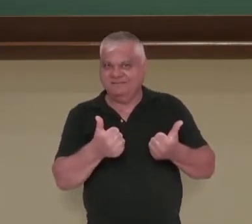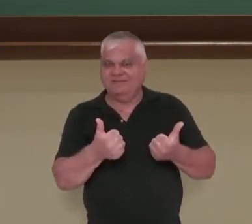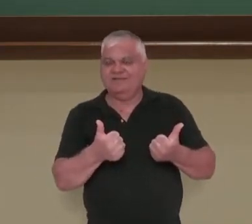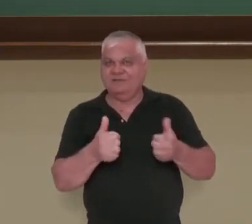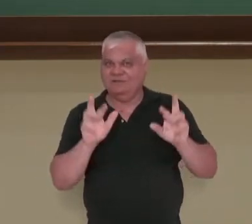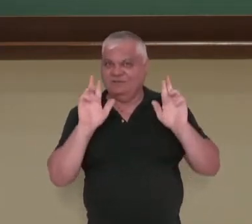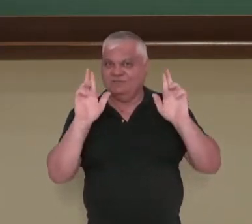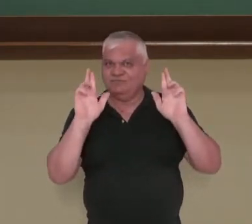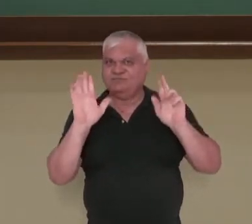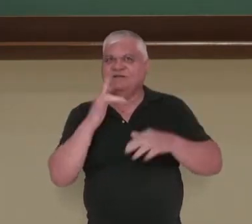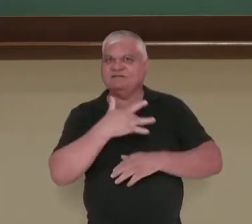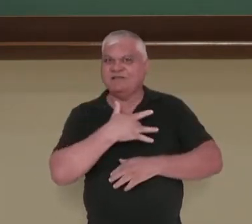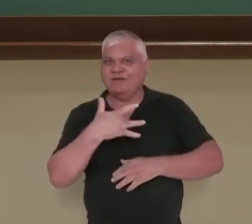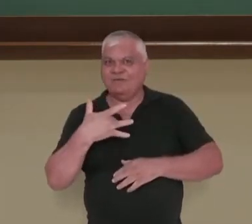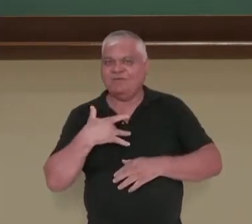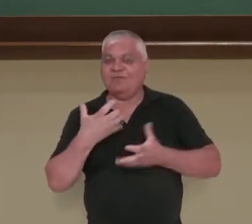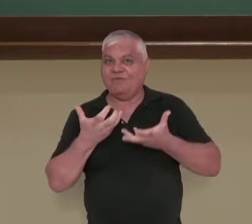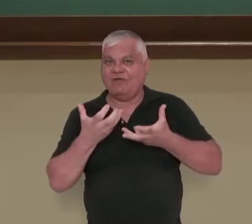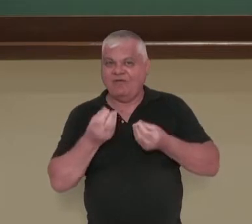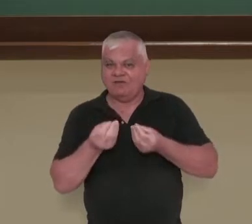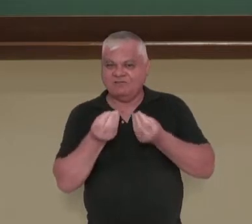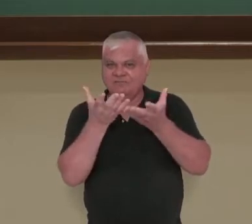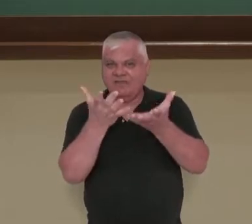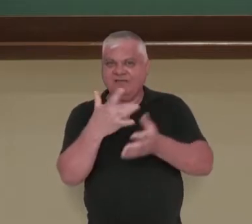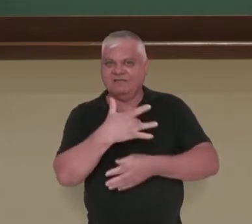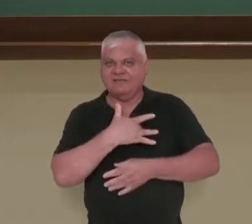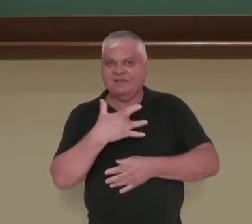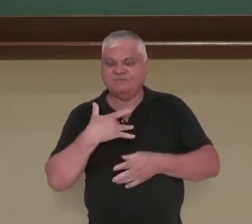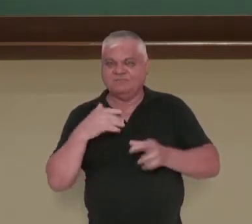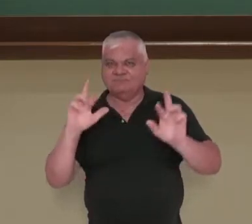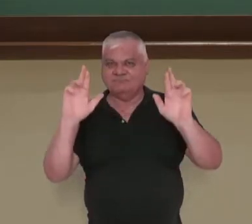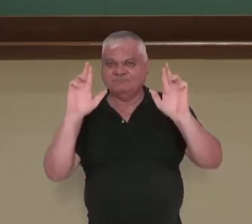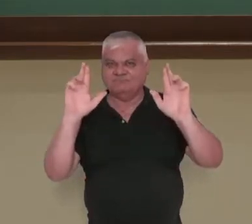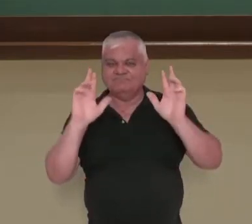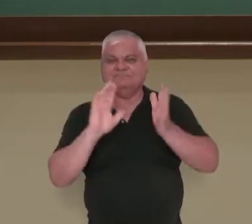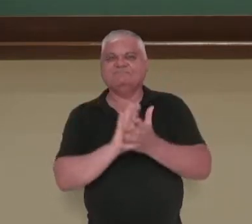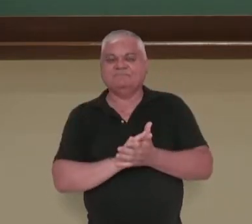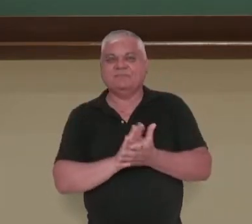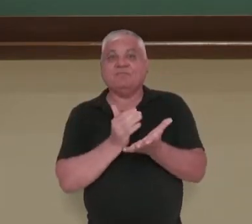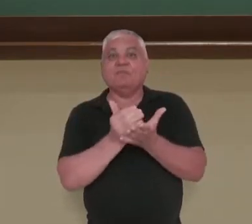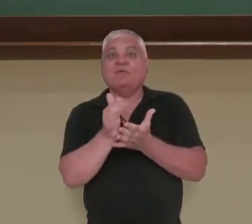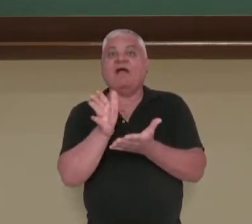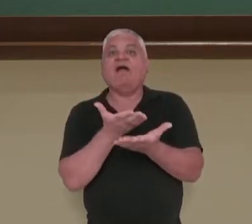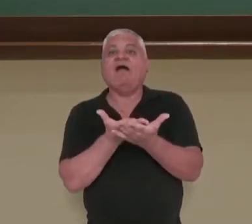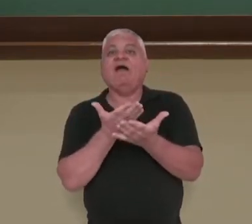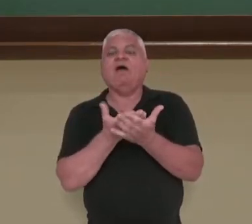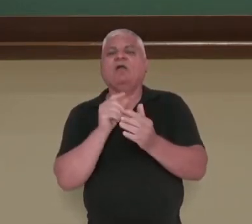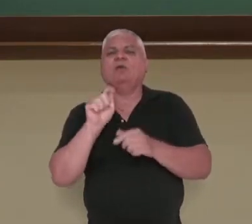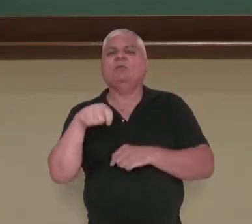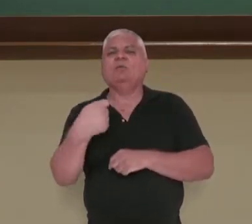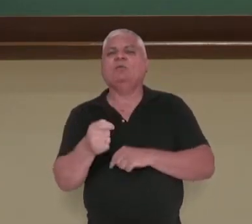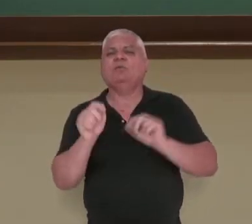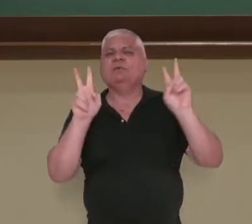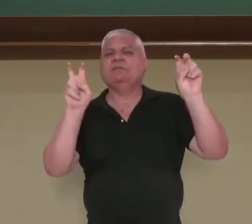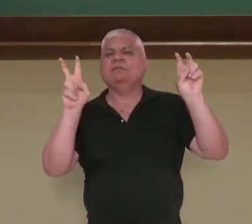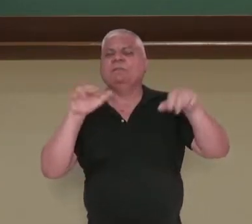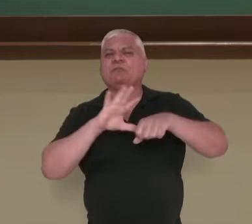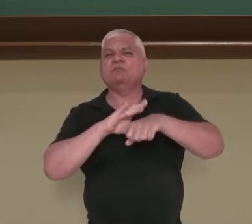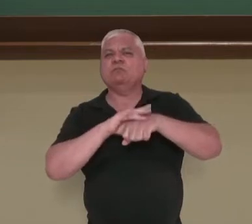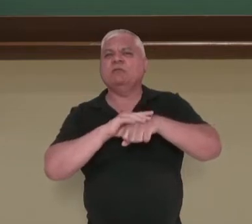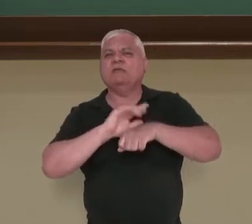saúde. Já quero desejar muita saúde para você antes de começar esta aula. É uma aula que vamos falar sobre doenças causadas